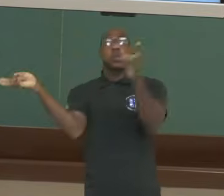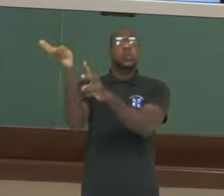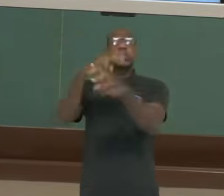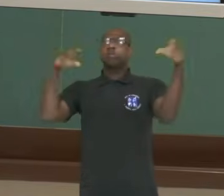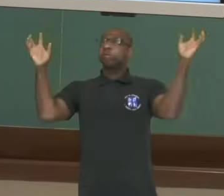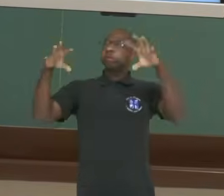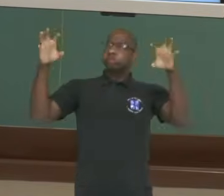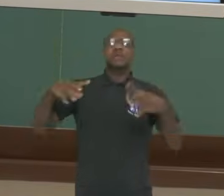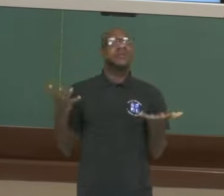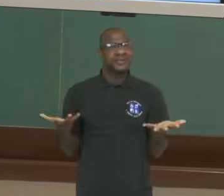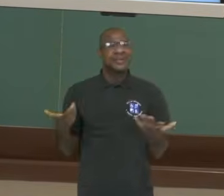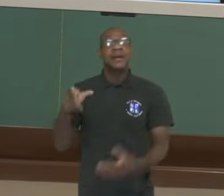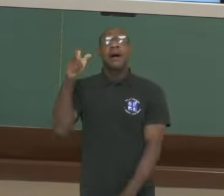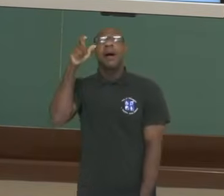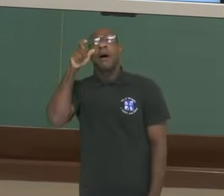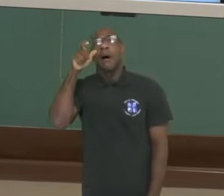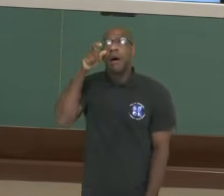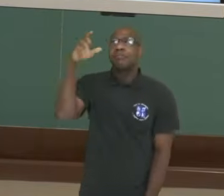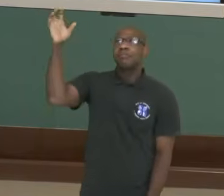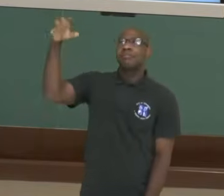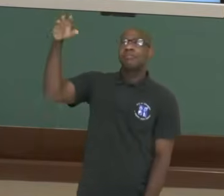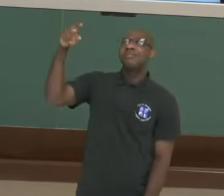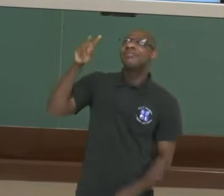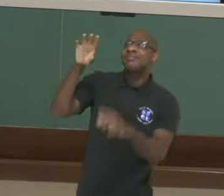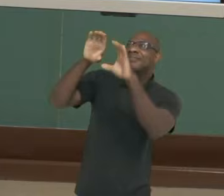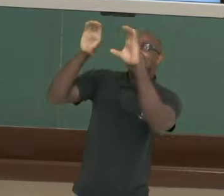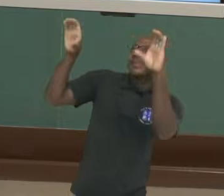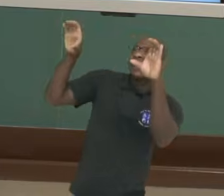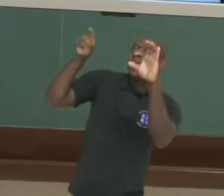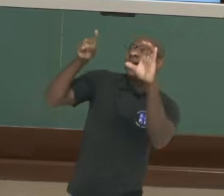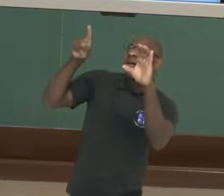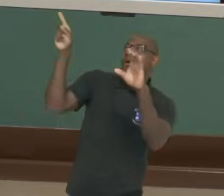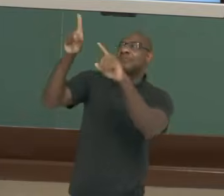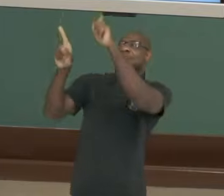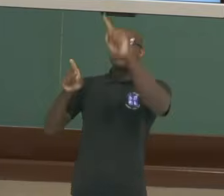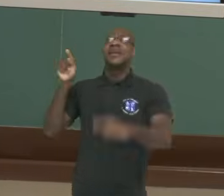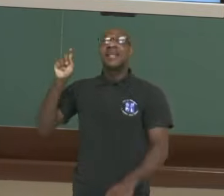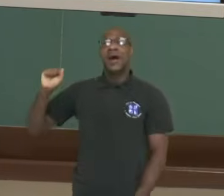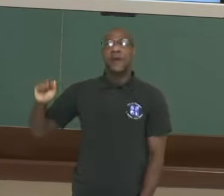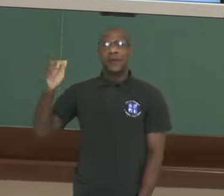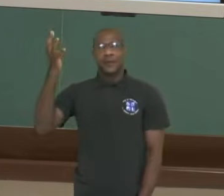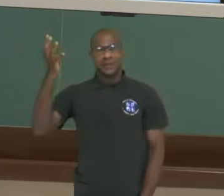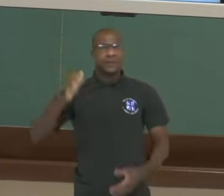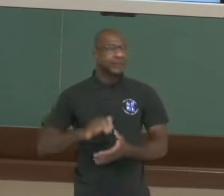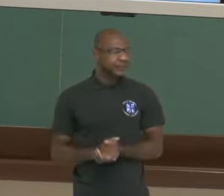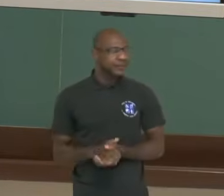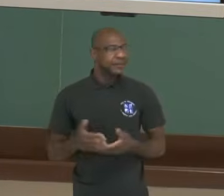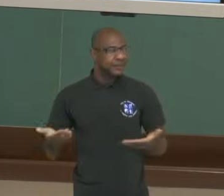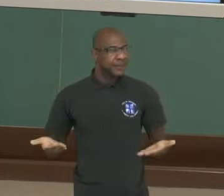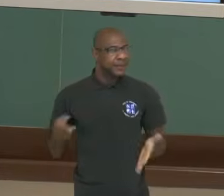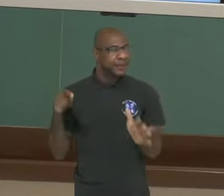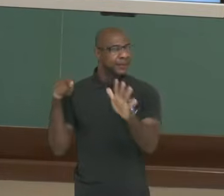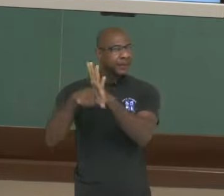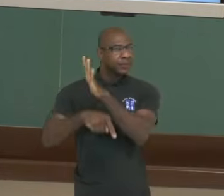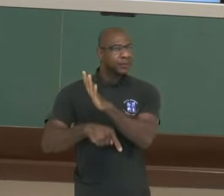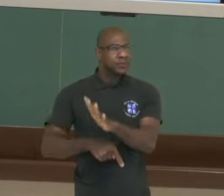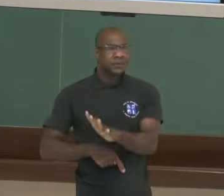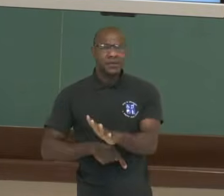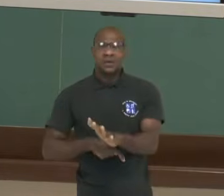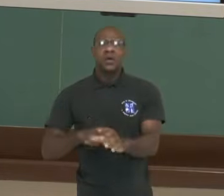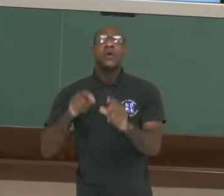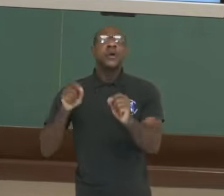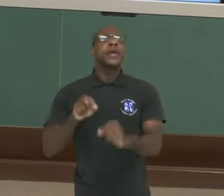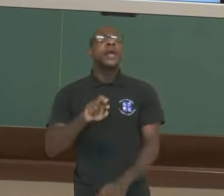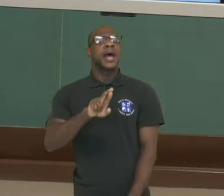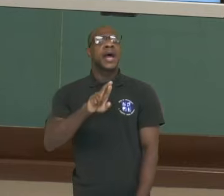Nós contemplamos muitas vezes nos céus, né? Esse fenômeno. Eu pergunto para você, mas o que é um